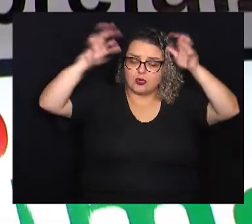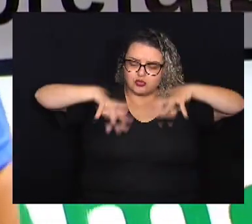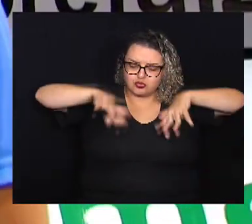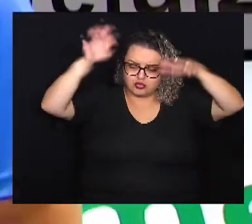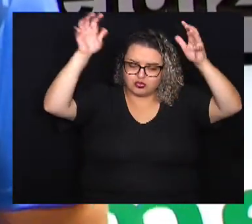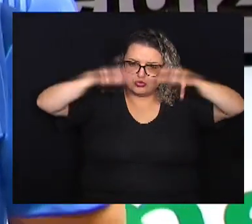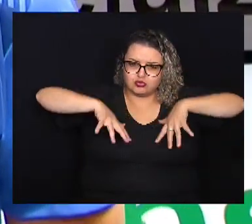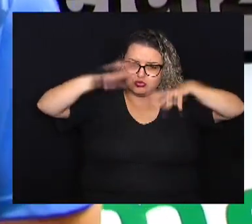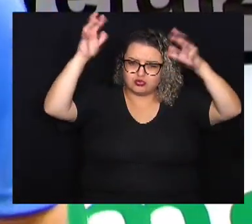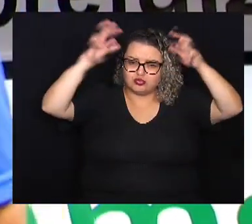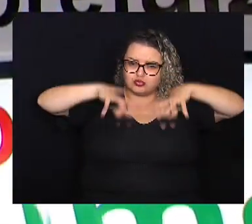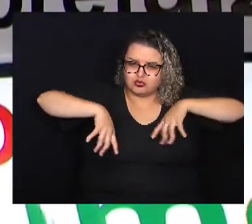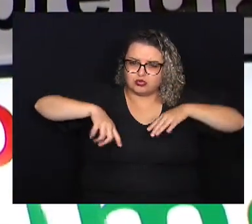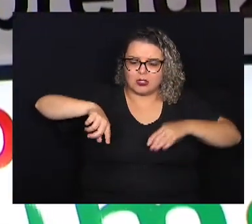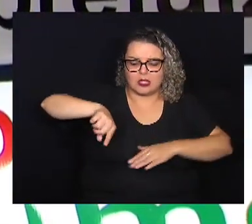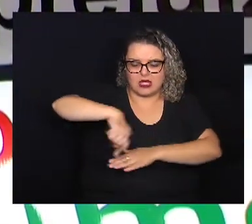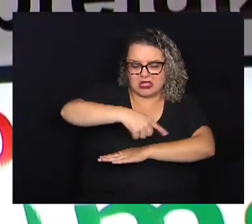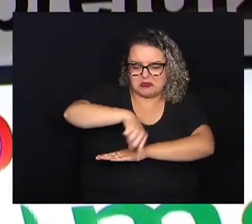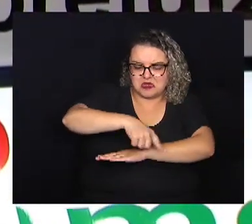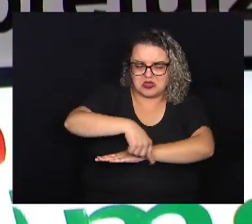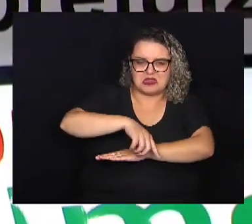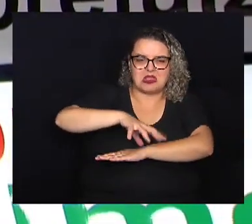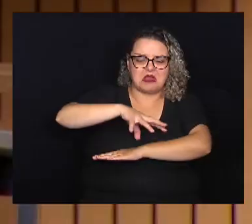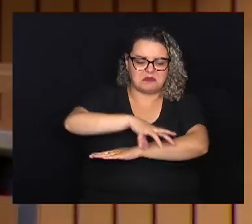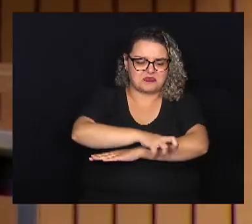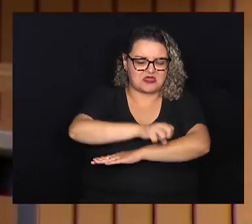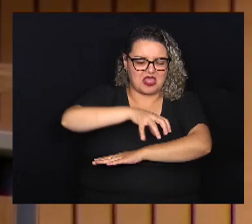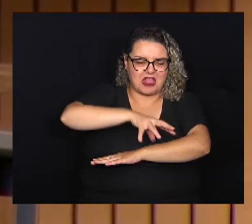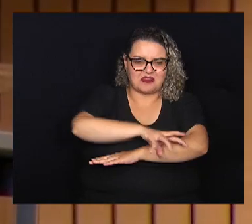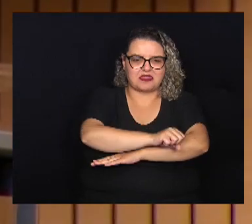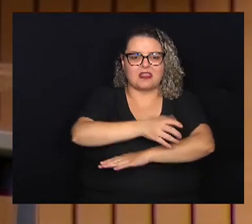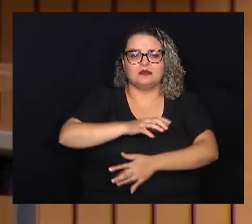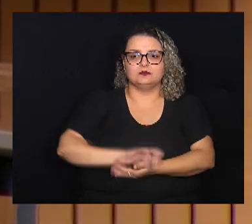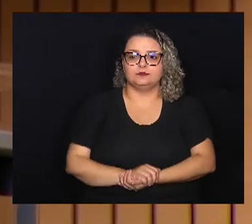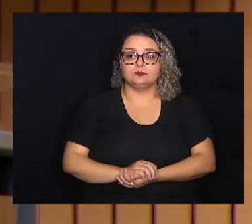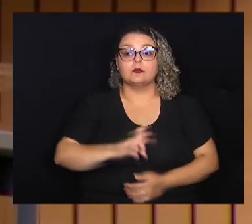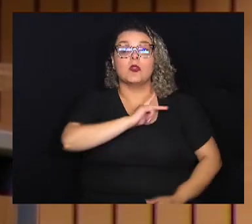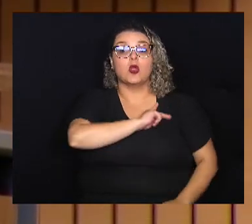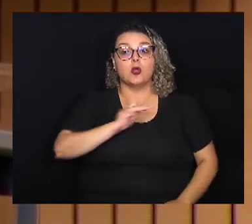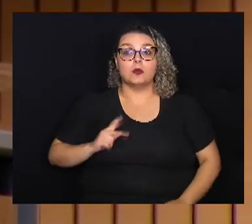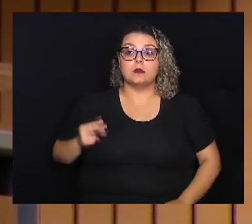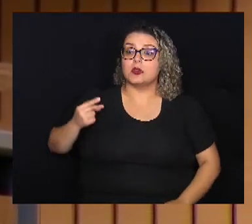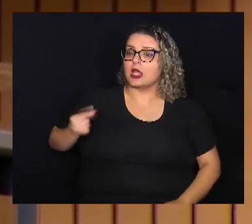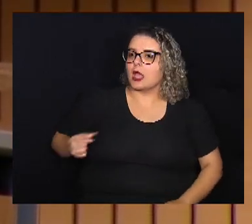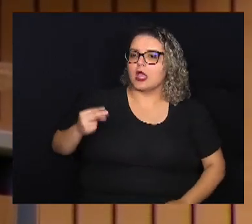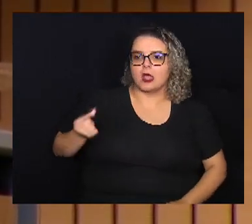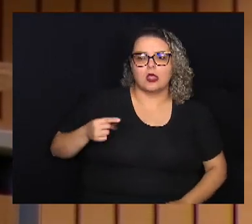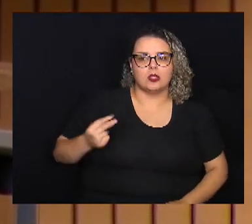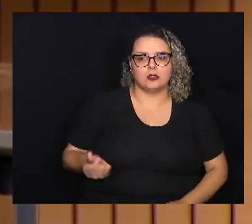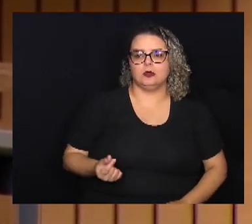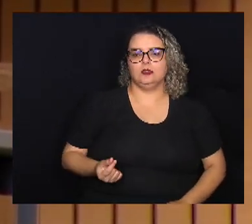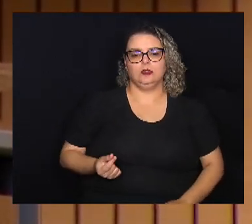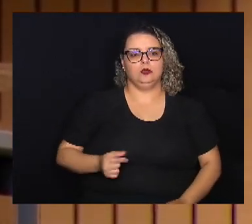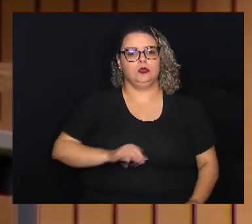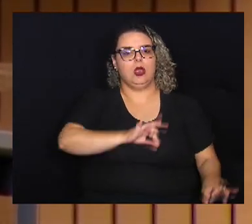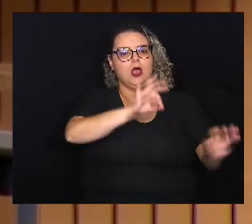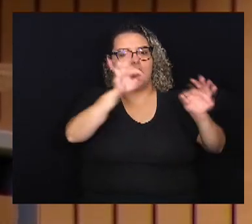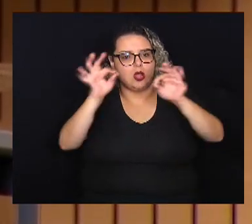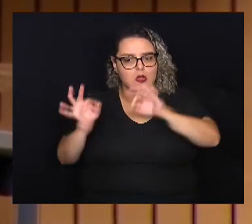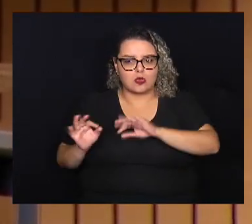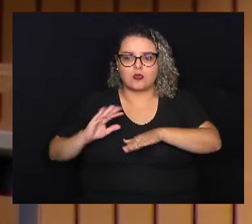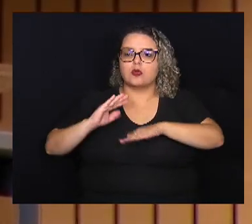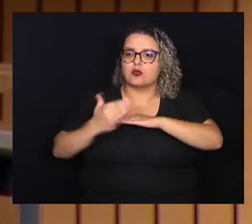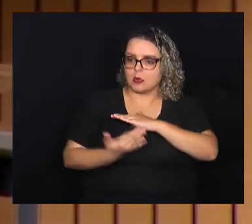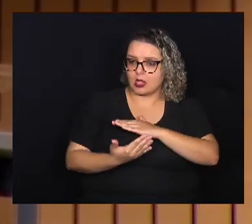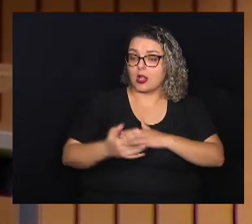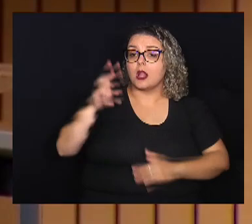Com a chuva, vem os buracos, vem a lama, vem o barro. O presidente, que há anos acompanha a luta dos moradores do Bosque das Palmeiras,